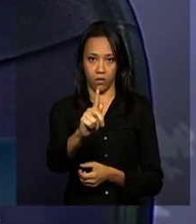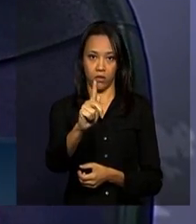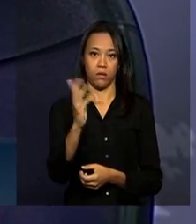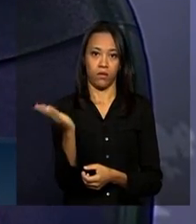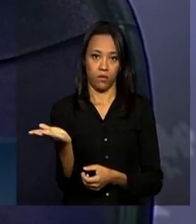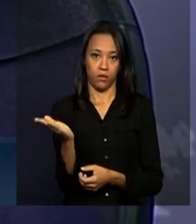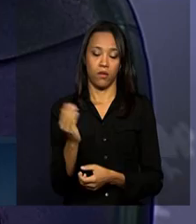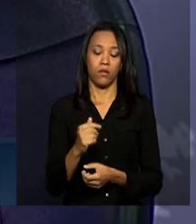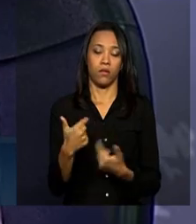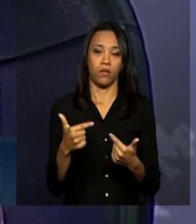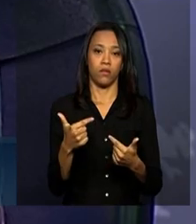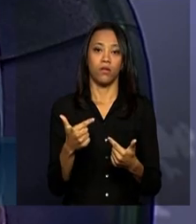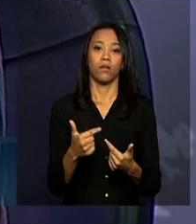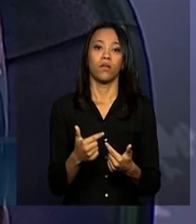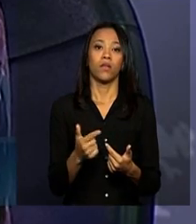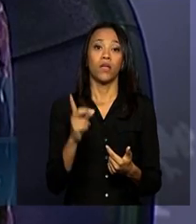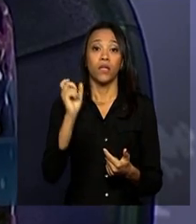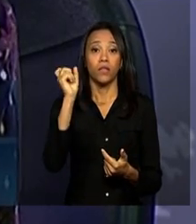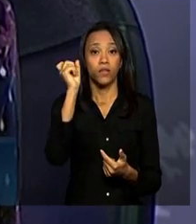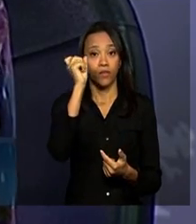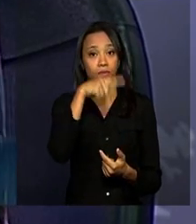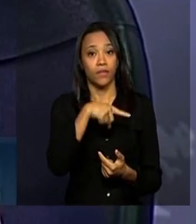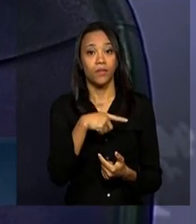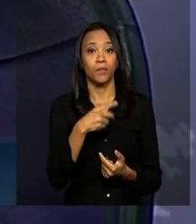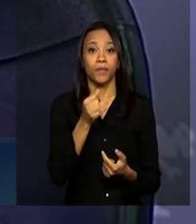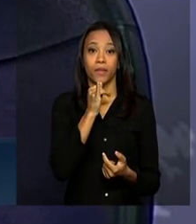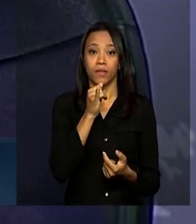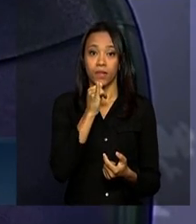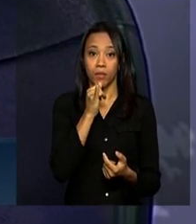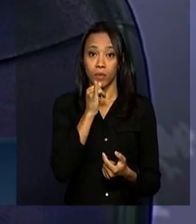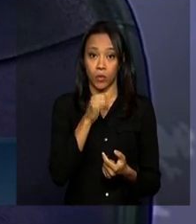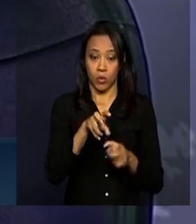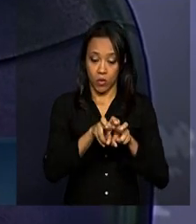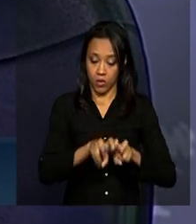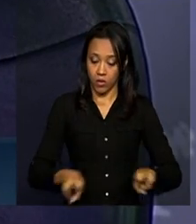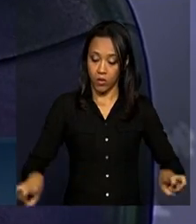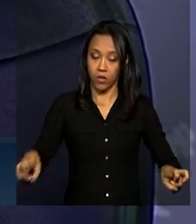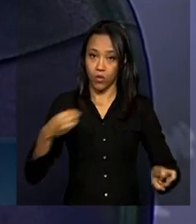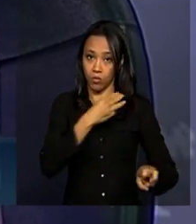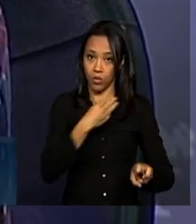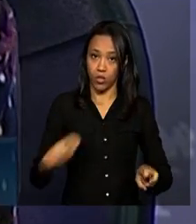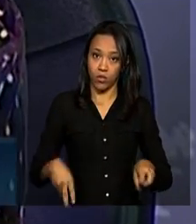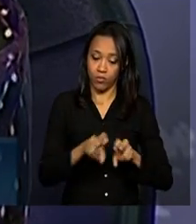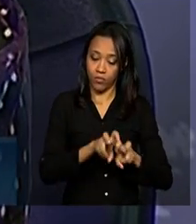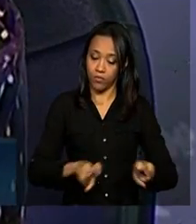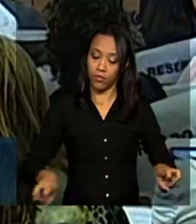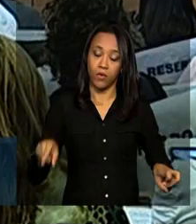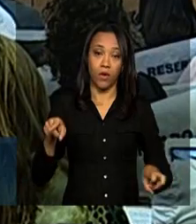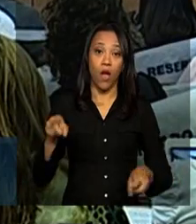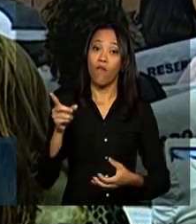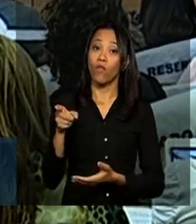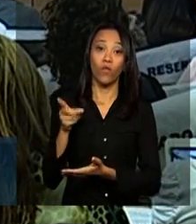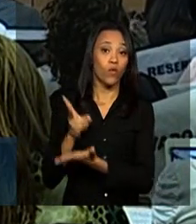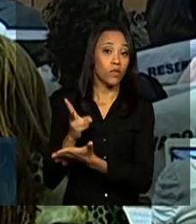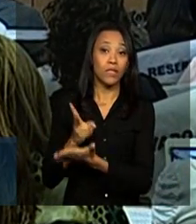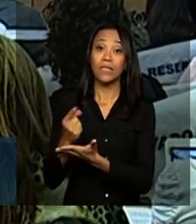sabe você que desses ministros que estão aqui na mesa, você sempre terá portas e janelas